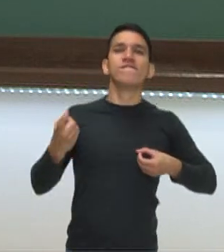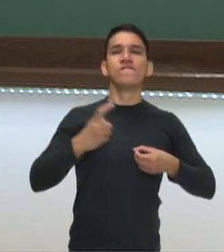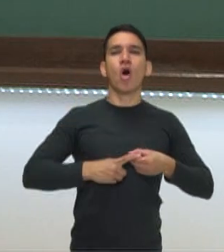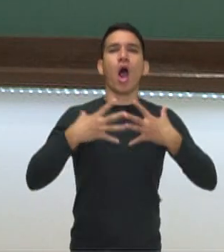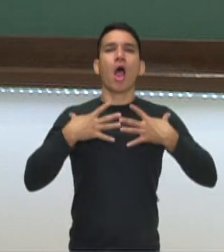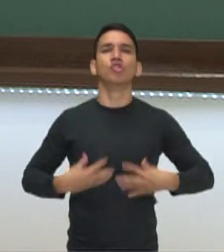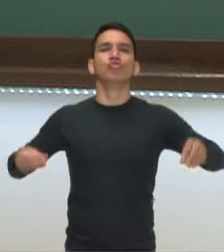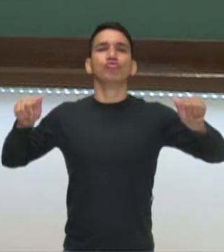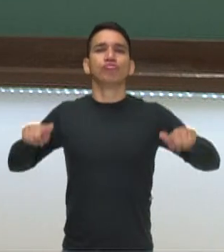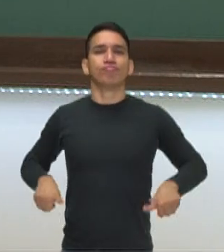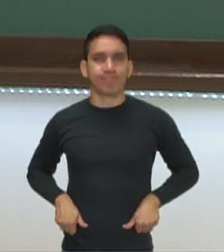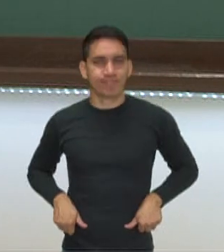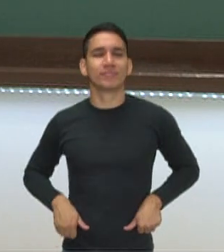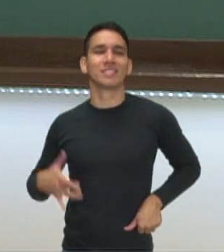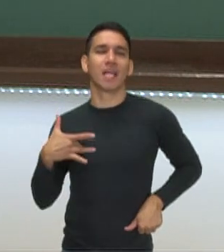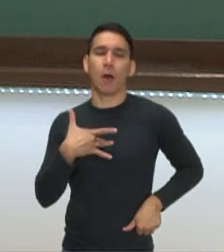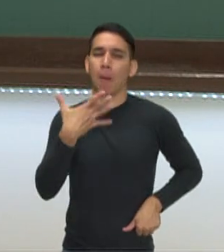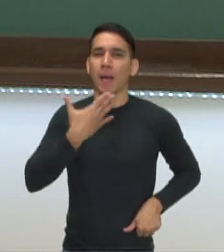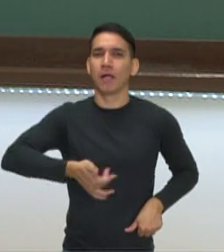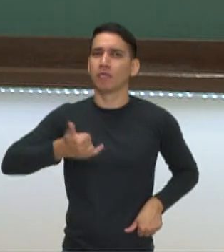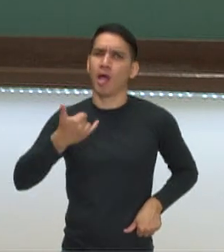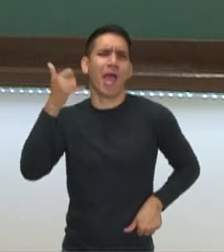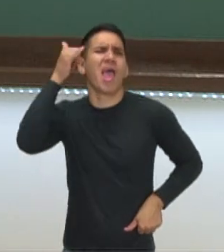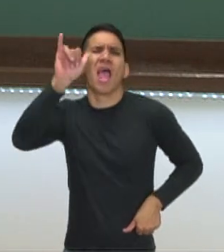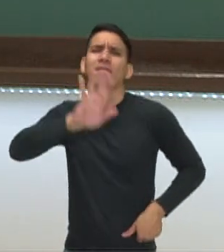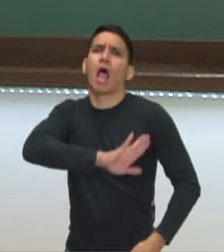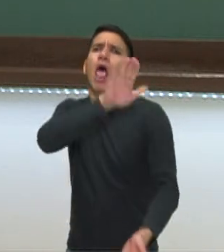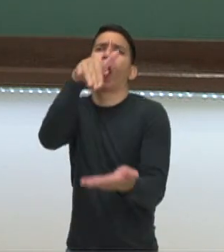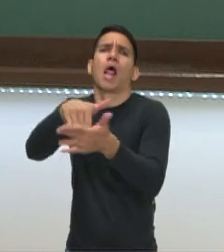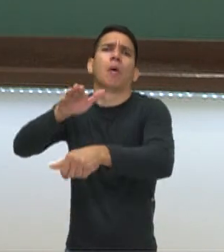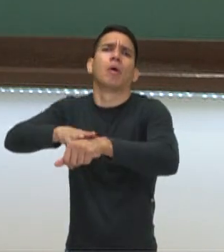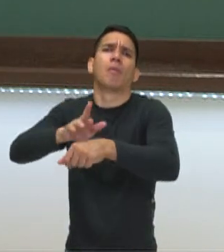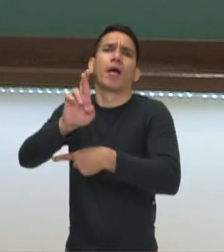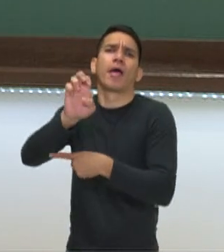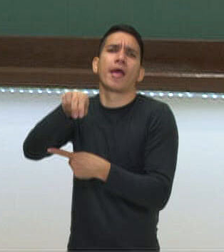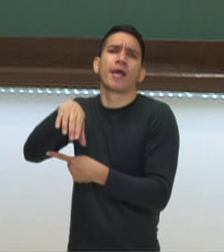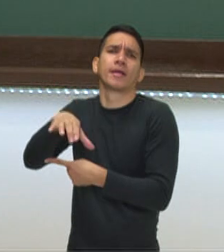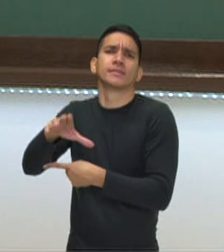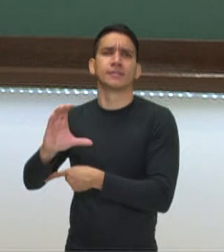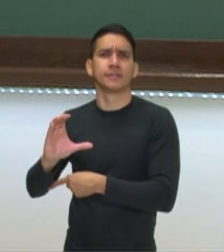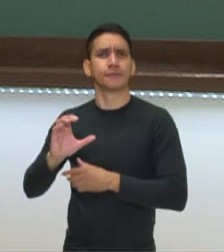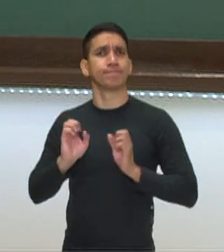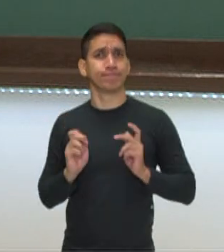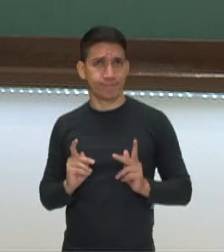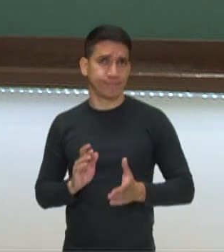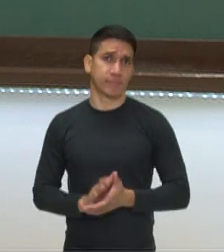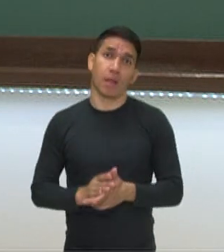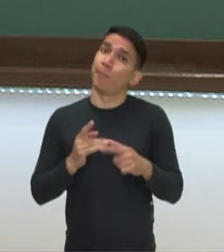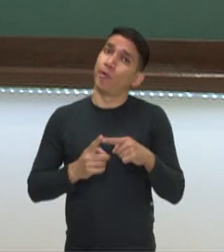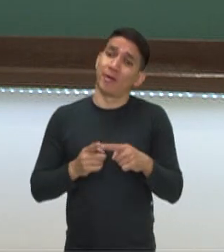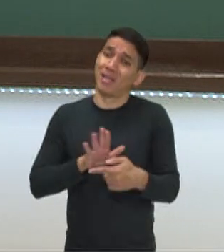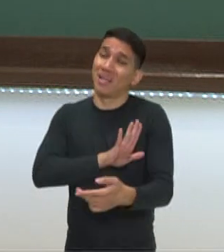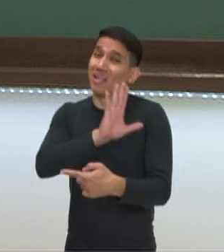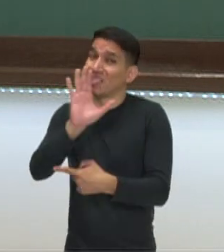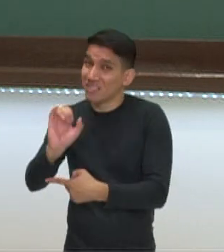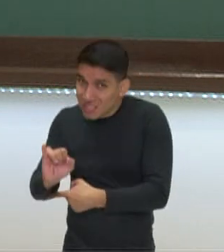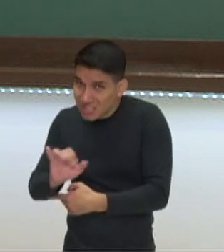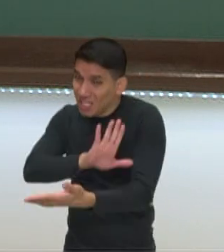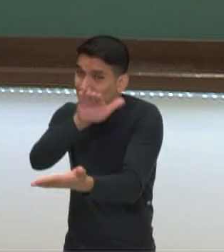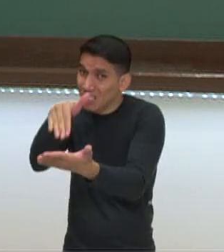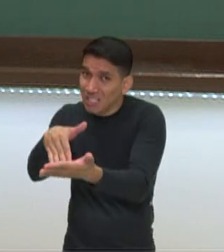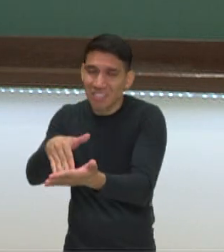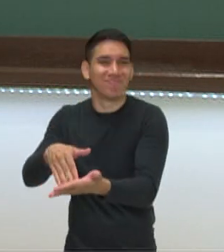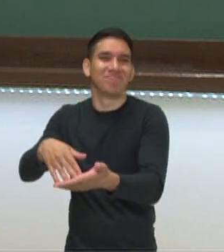reverter, não deixar até chegar nesse ponto dela se tornar uma doença crônica, né? Porque aí realmente depender